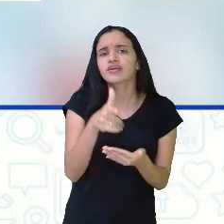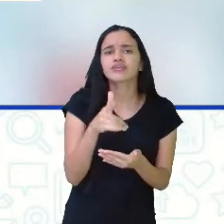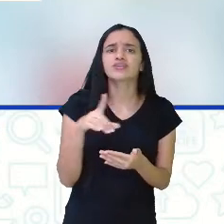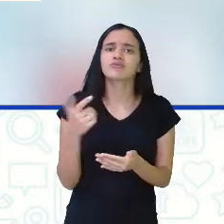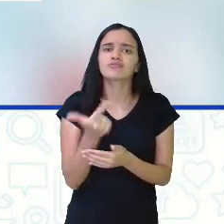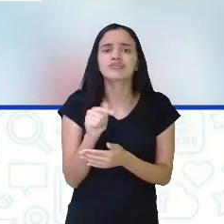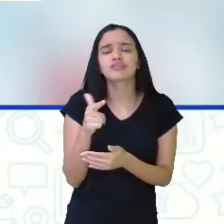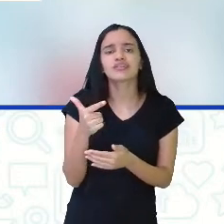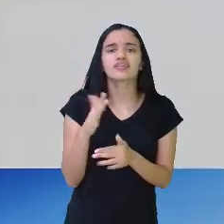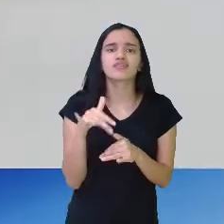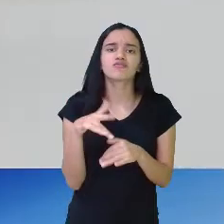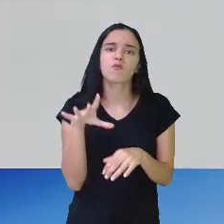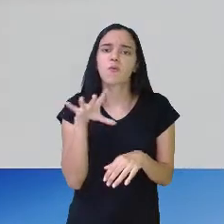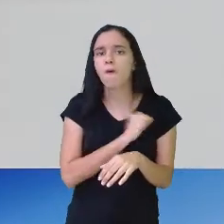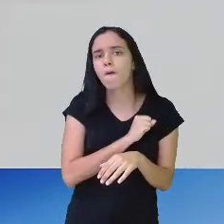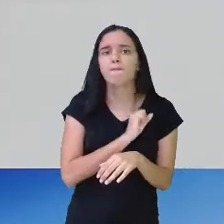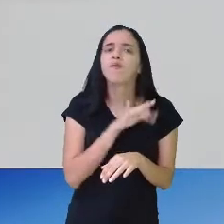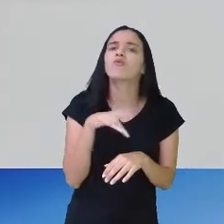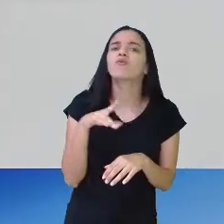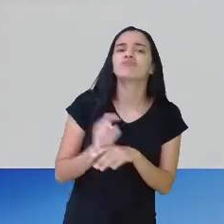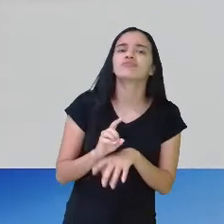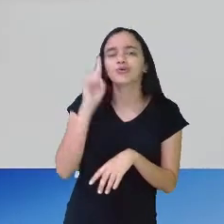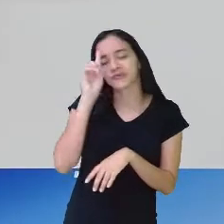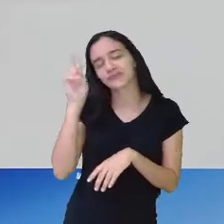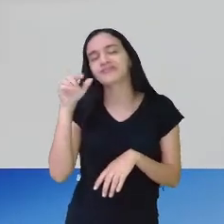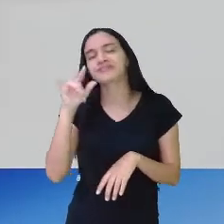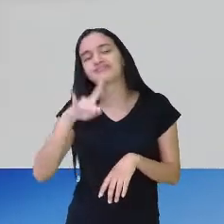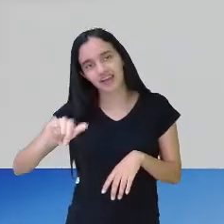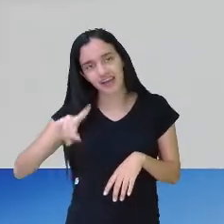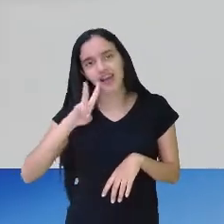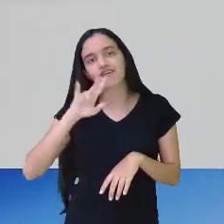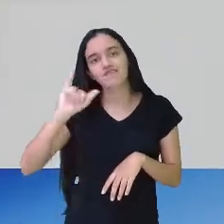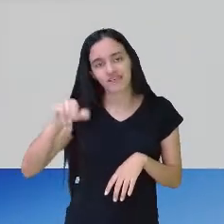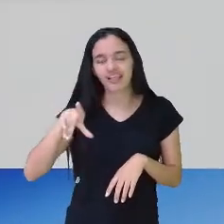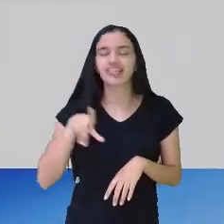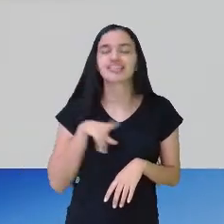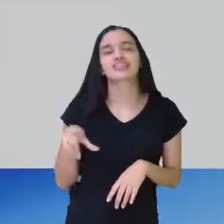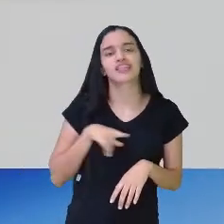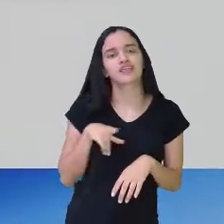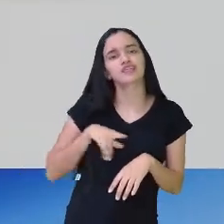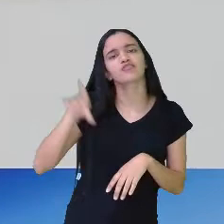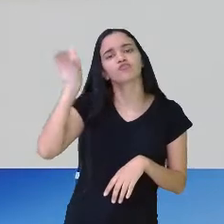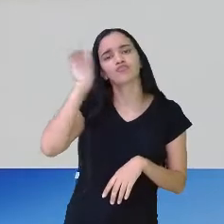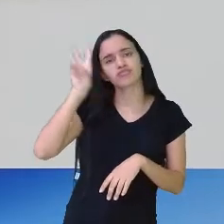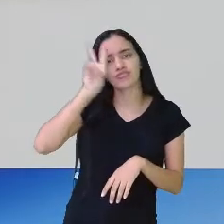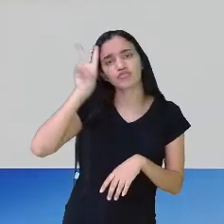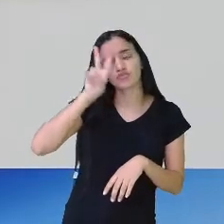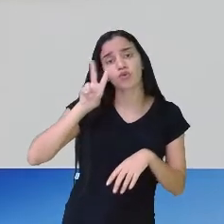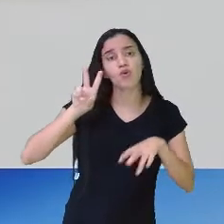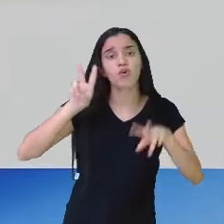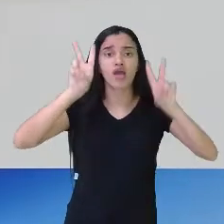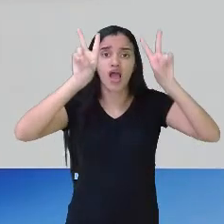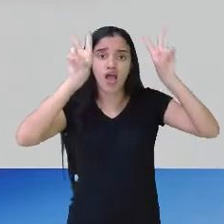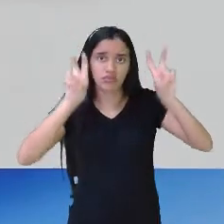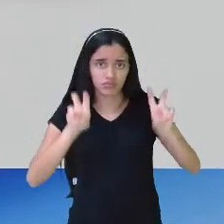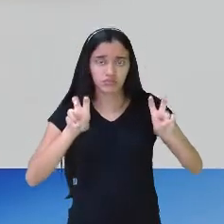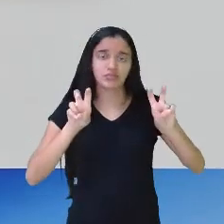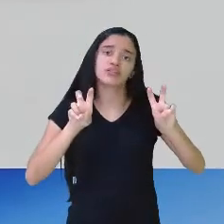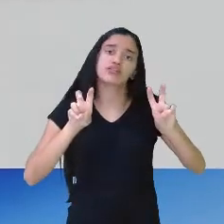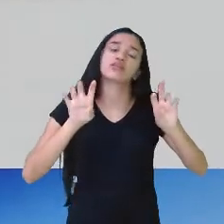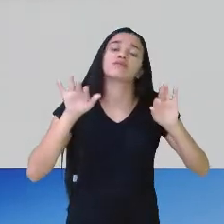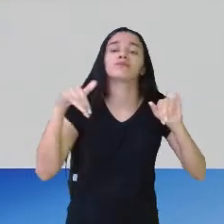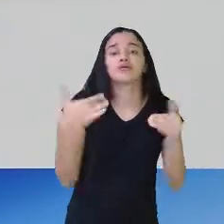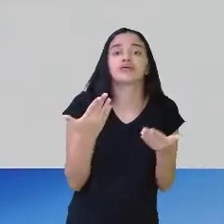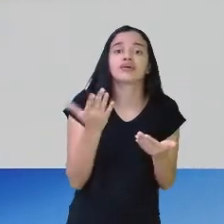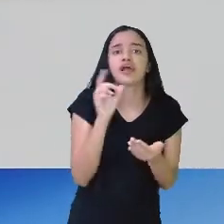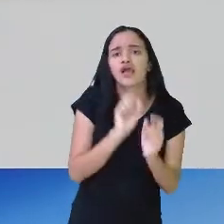um amor desencontrado? Se não teve, um dia vai ter, provavelmente. Né? São histórias, são temas, nesse